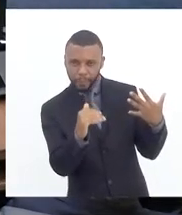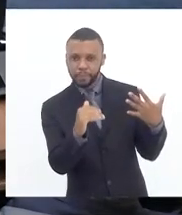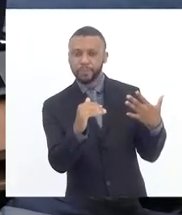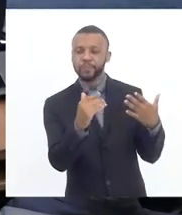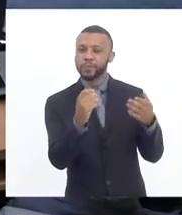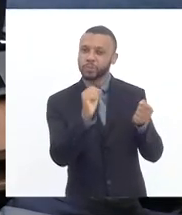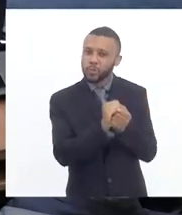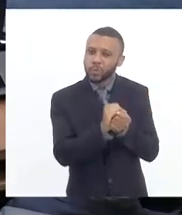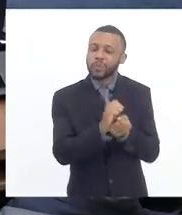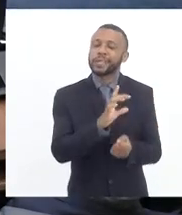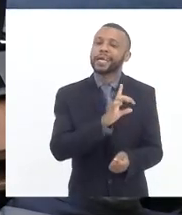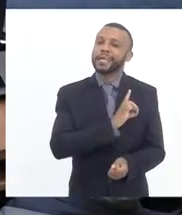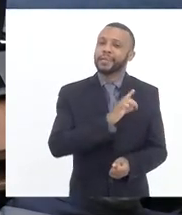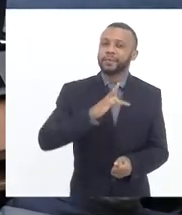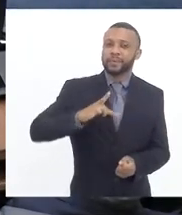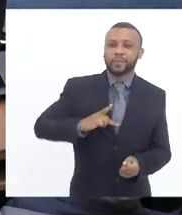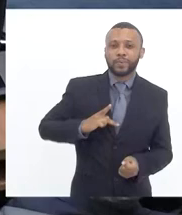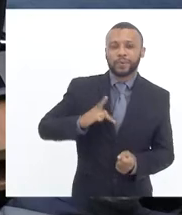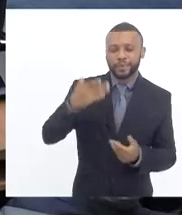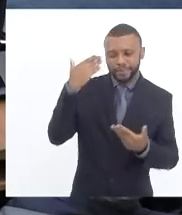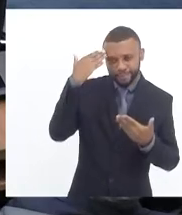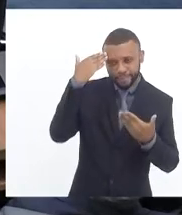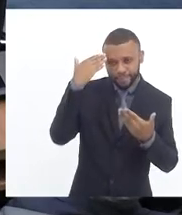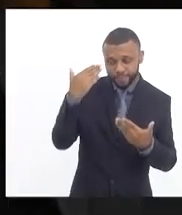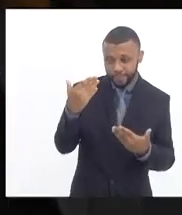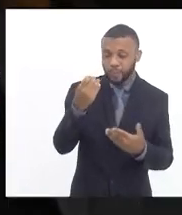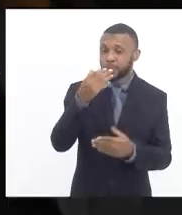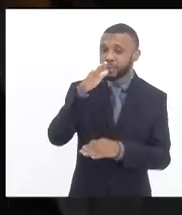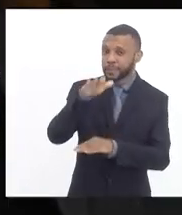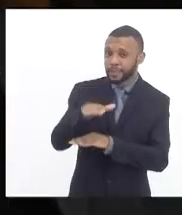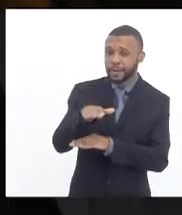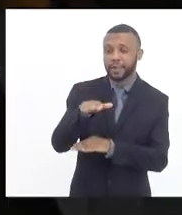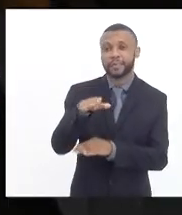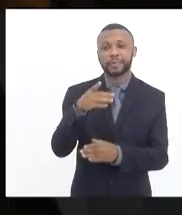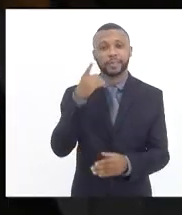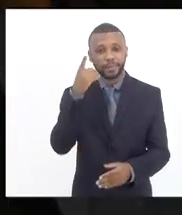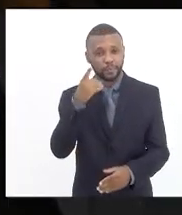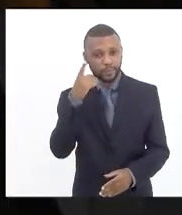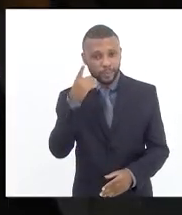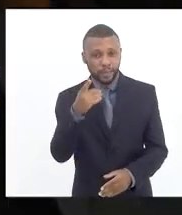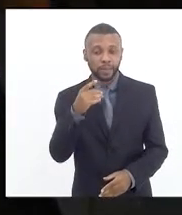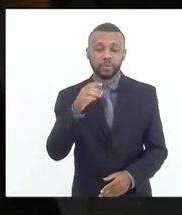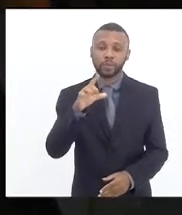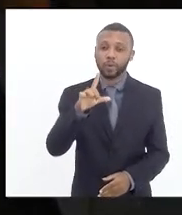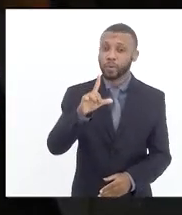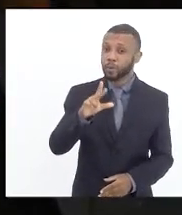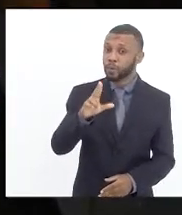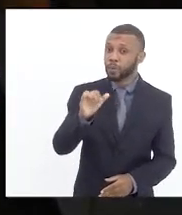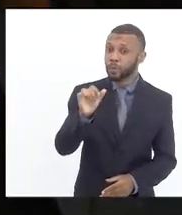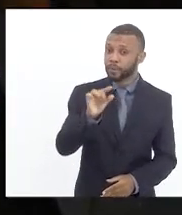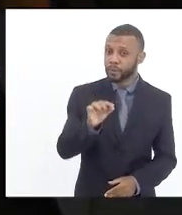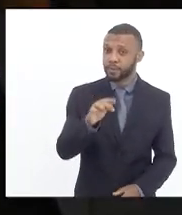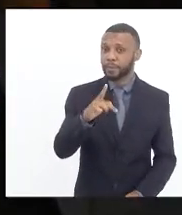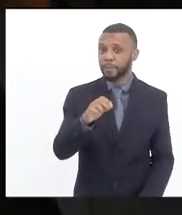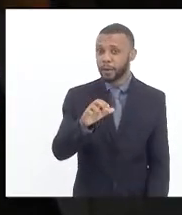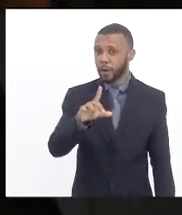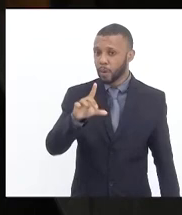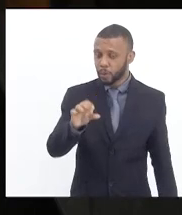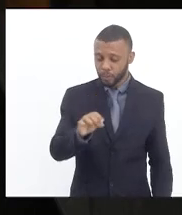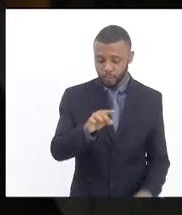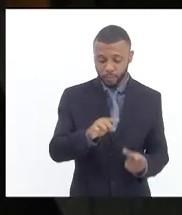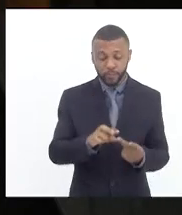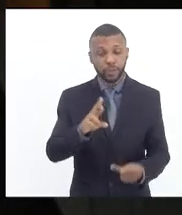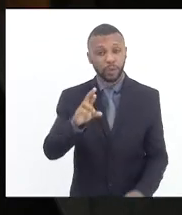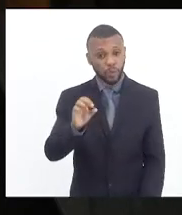defensora Maria Carmem e os colegas deputados Luiz Paulo e Rodrigo Amorim que cor